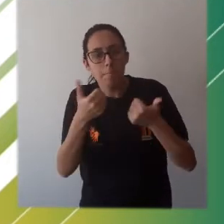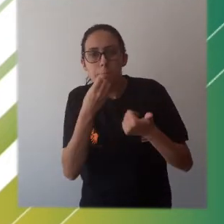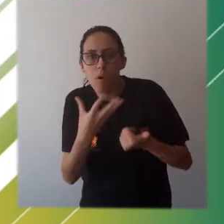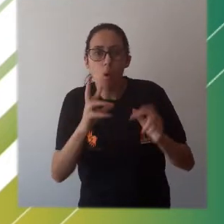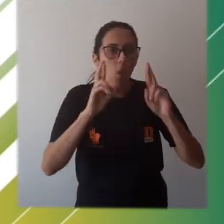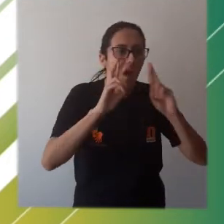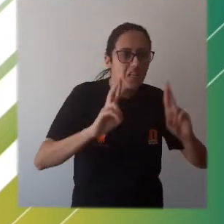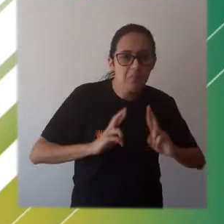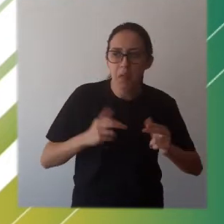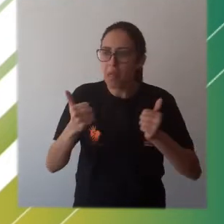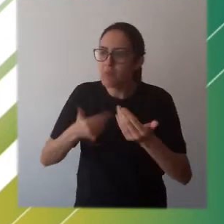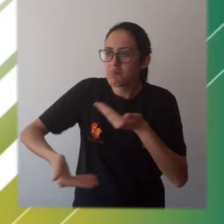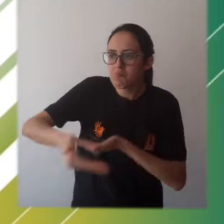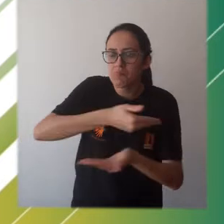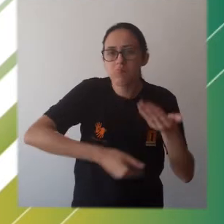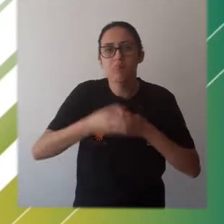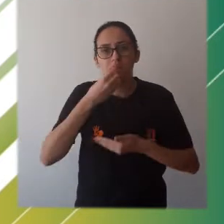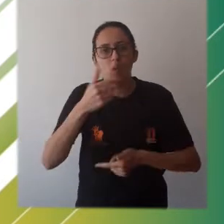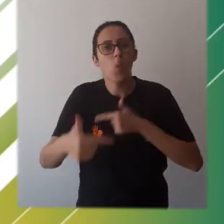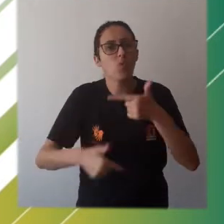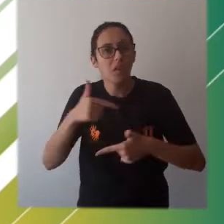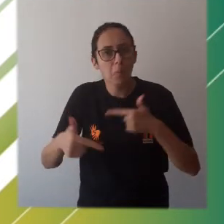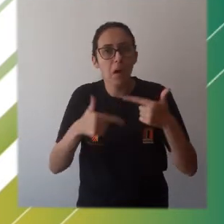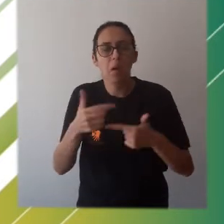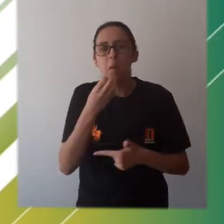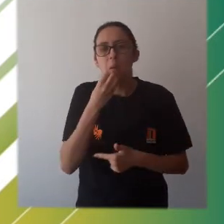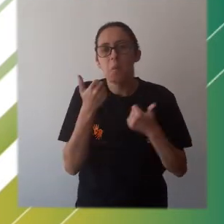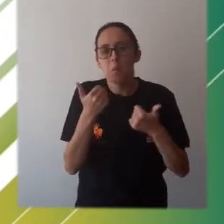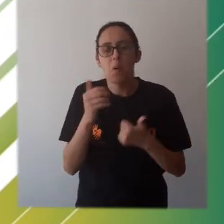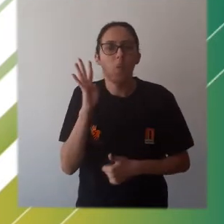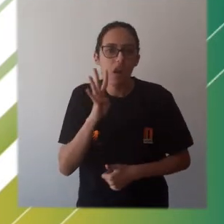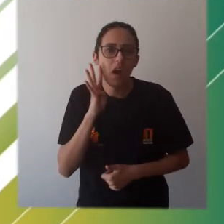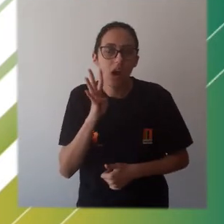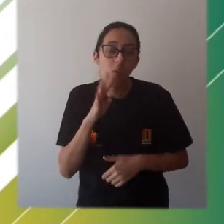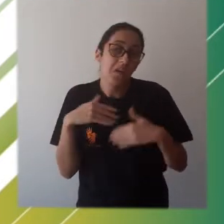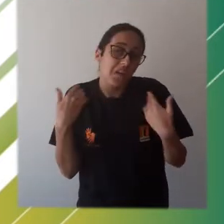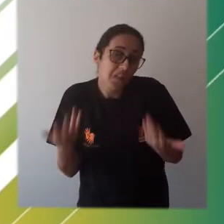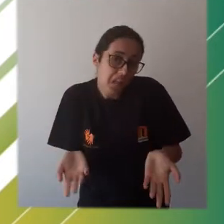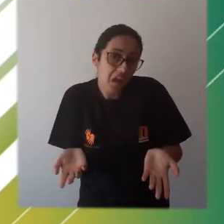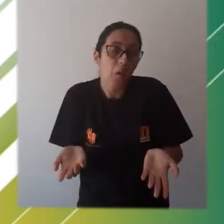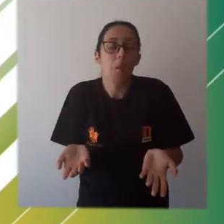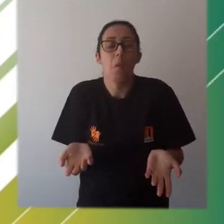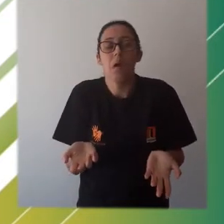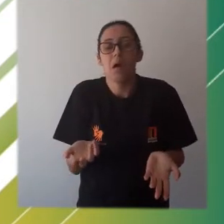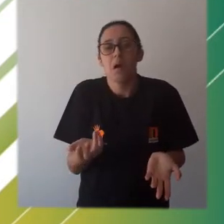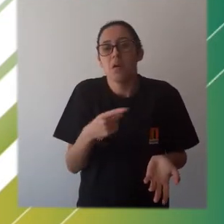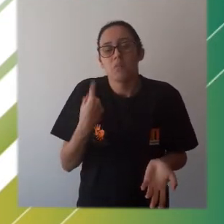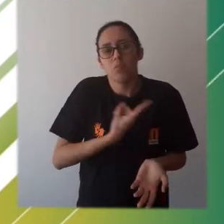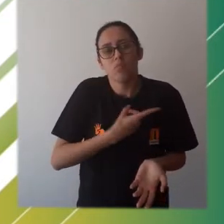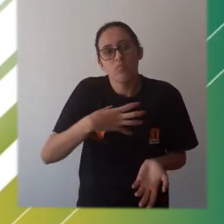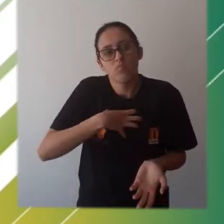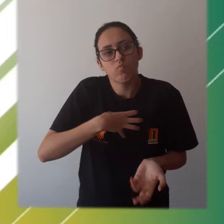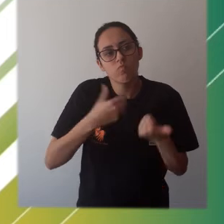cenário esportivo do Estado e da forma como a gente conduz os trabalhos aqui dentro da secretaria, né? Então isso nos